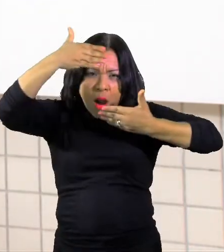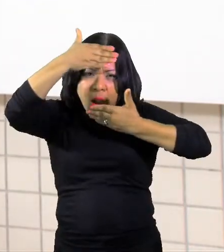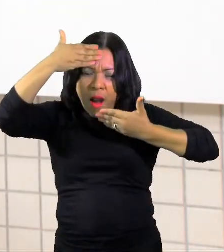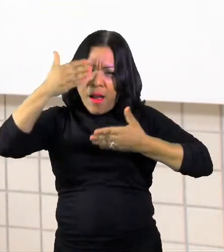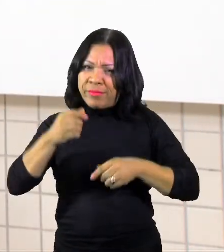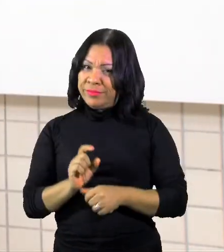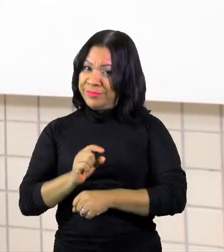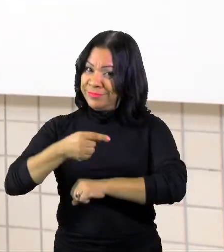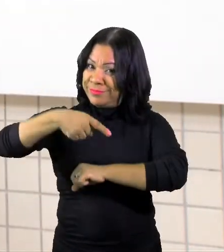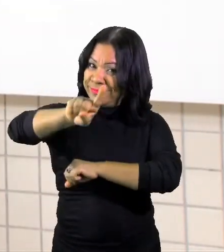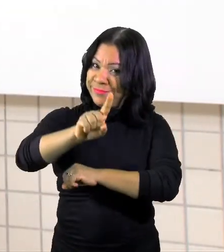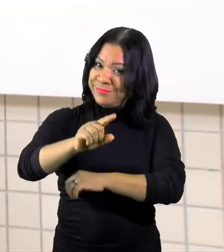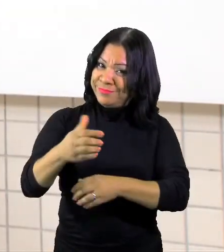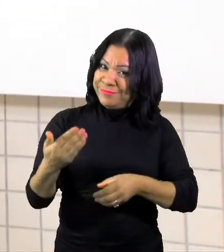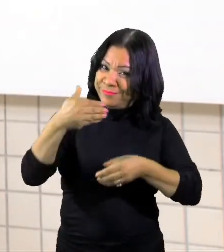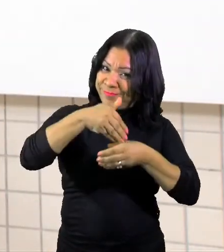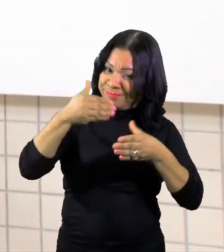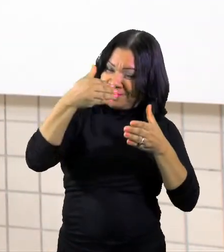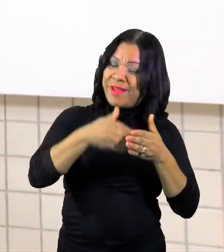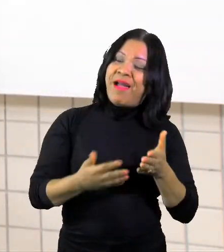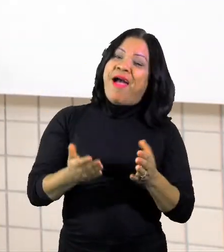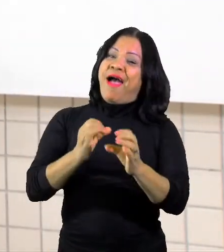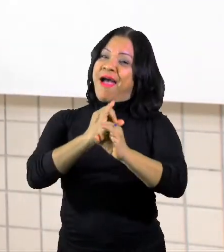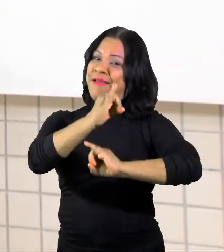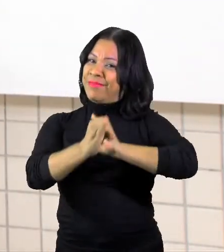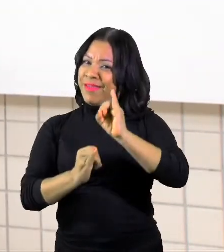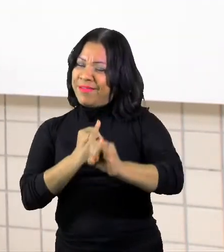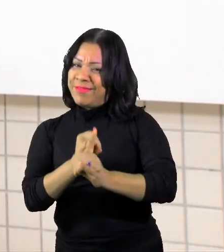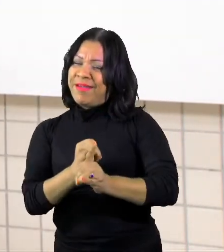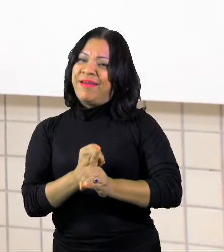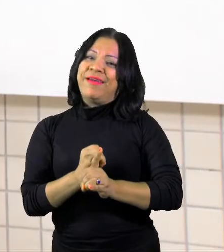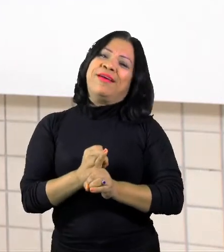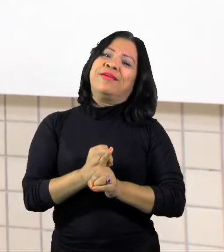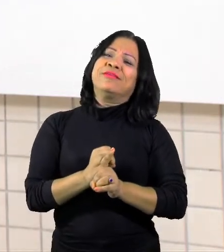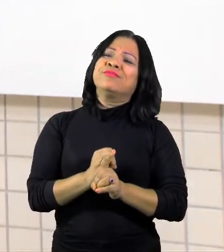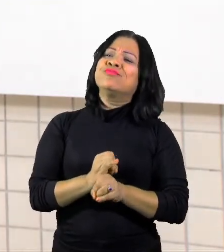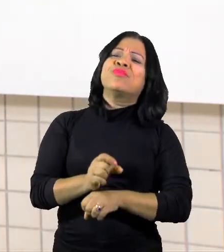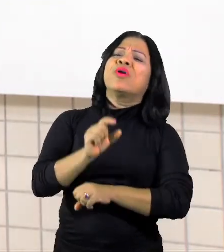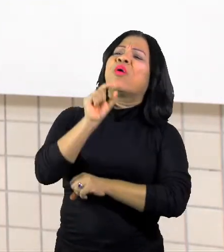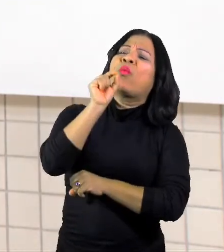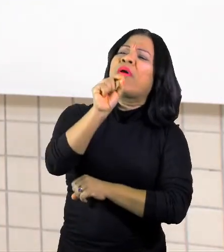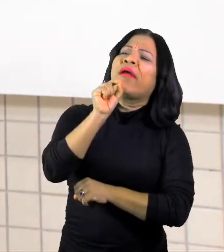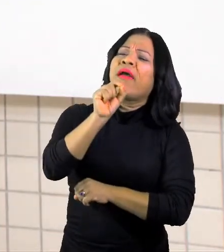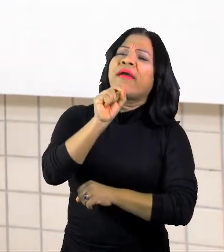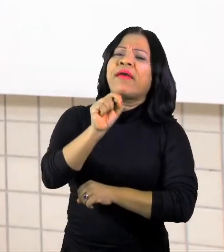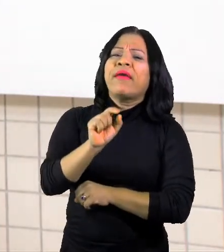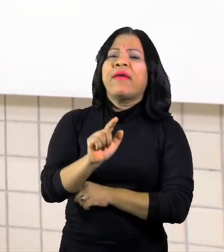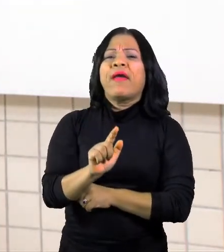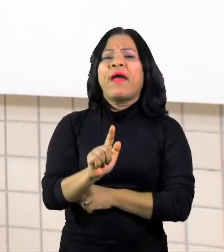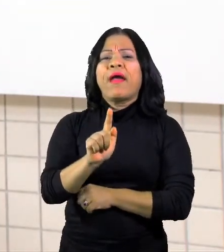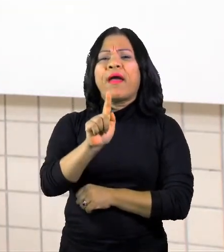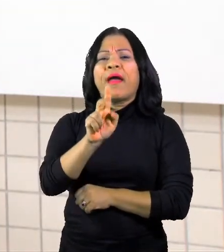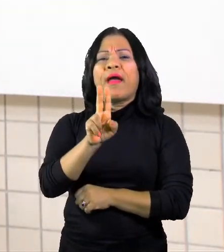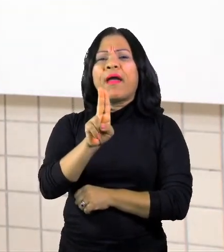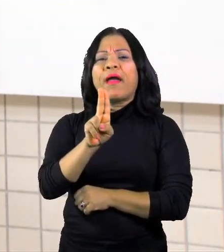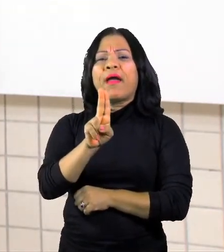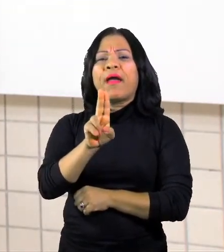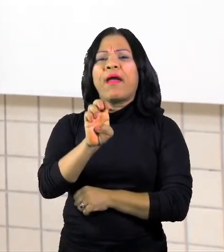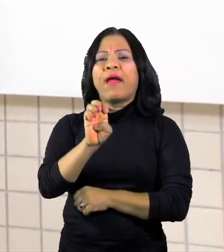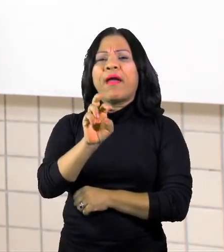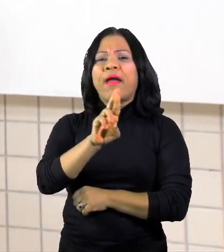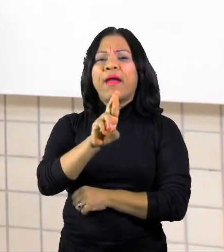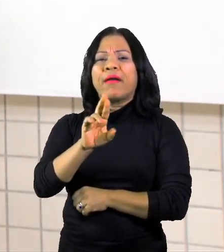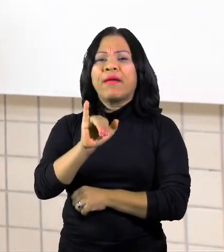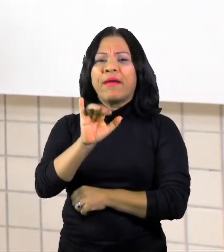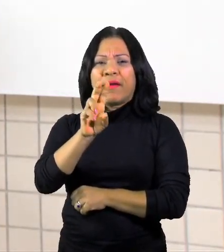é um guerreiro ninja, e aí você vai conseguir fazer a comparação, entender